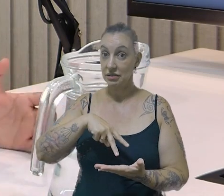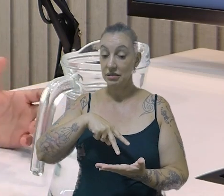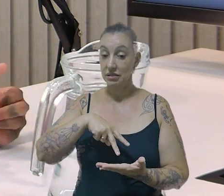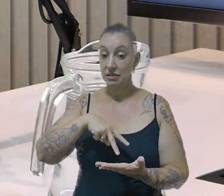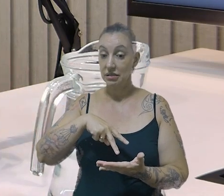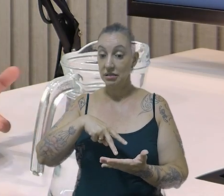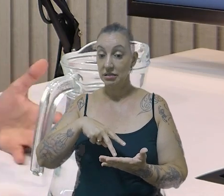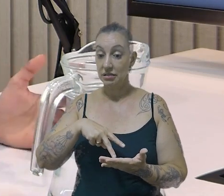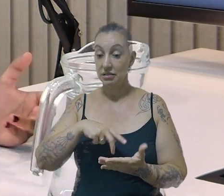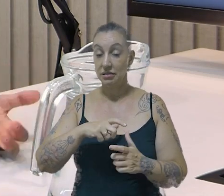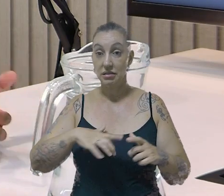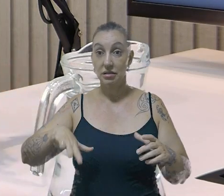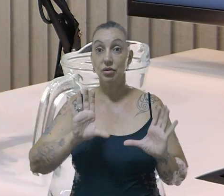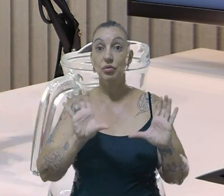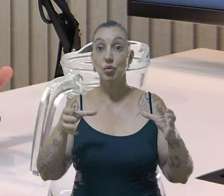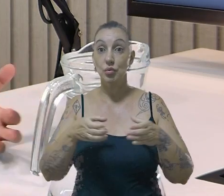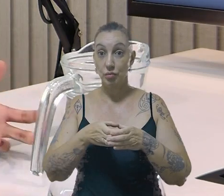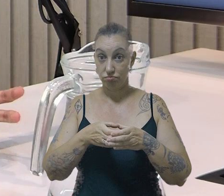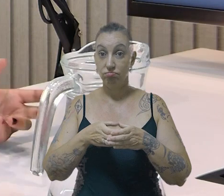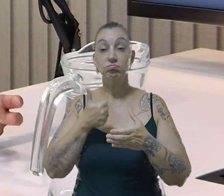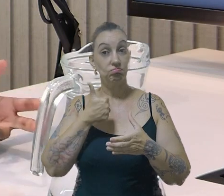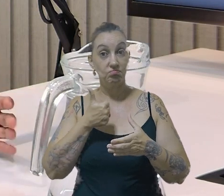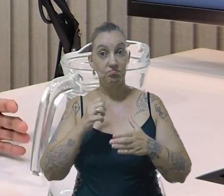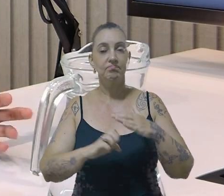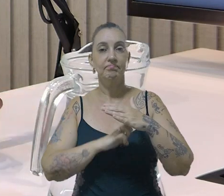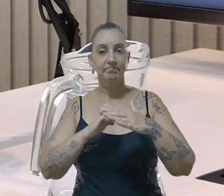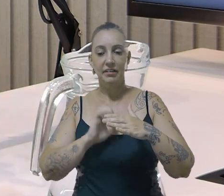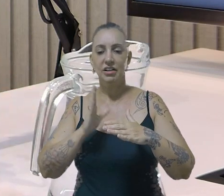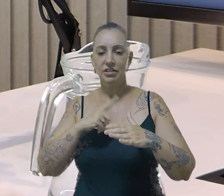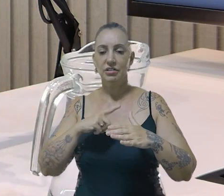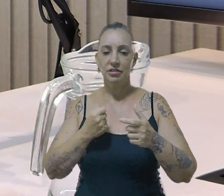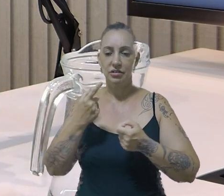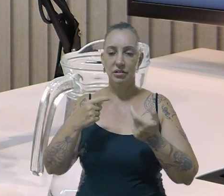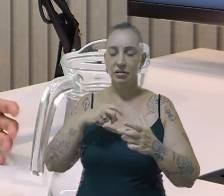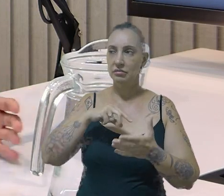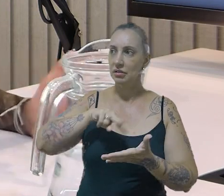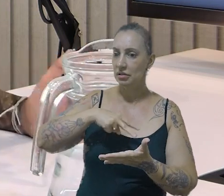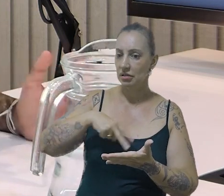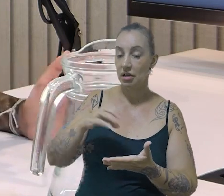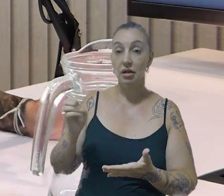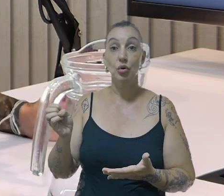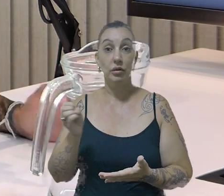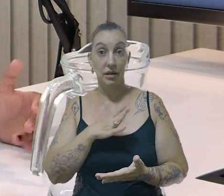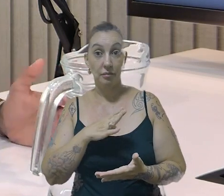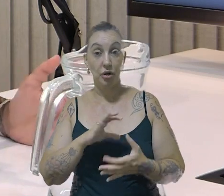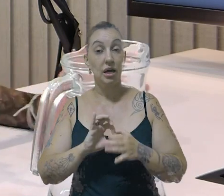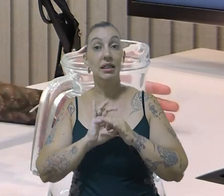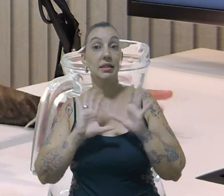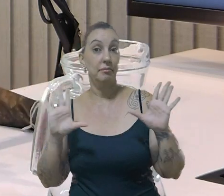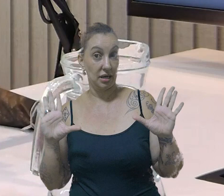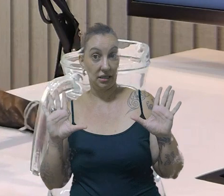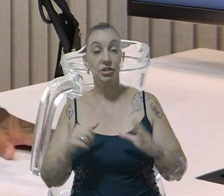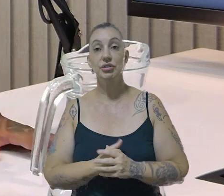proporção né de uma companhia de repertório eu já tinha algumas coisas com a galera da dança contemporânea independente artistas